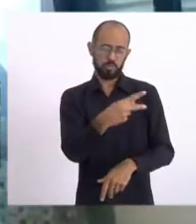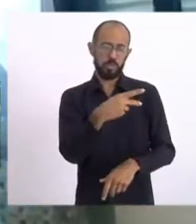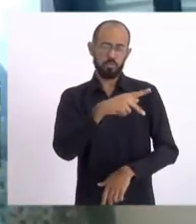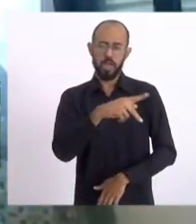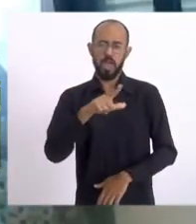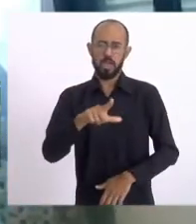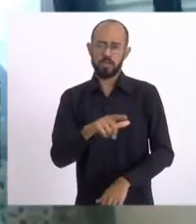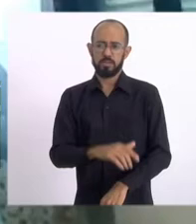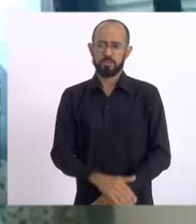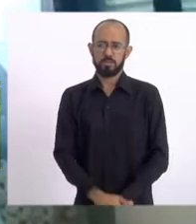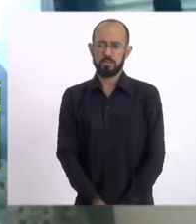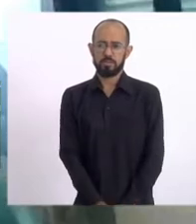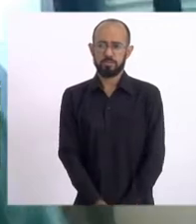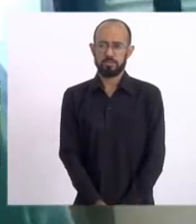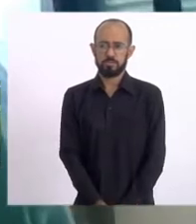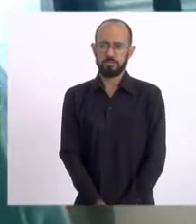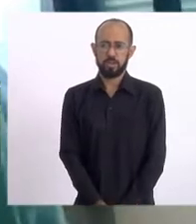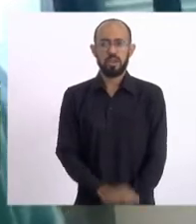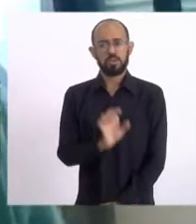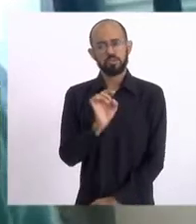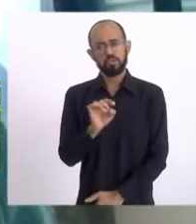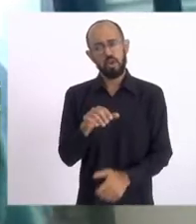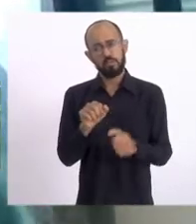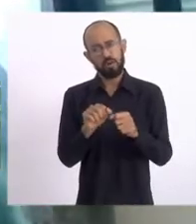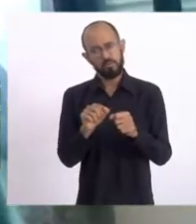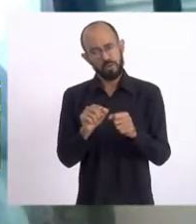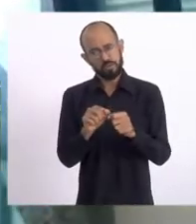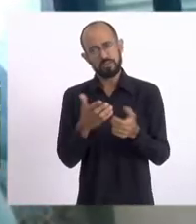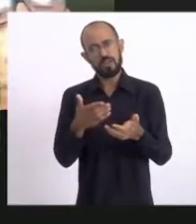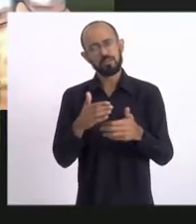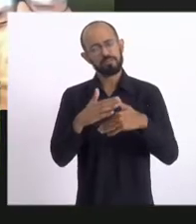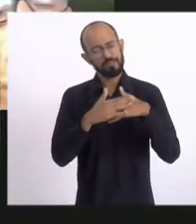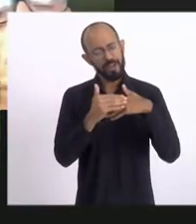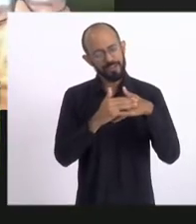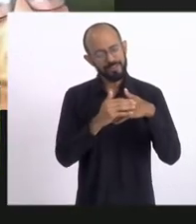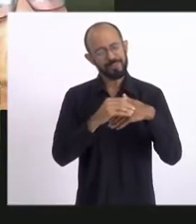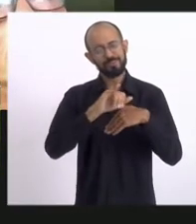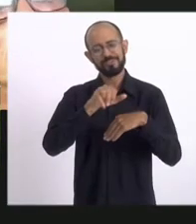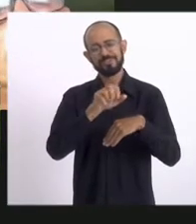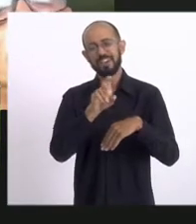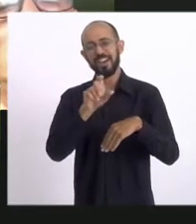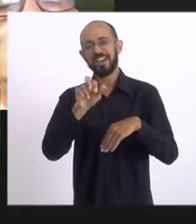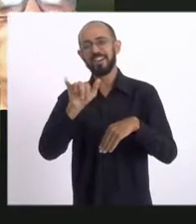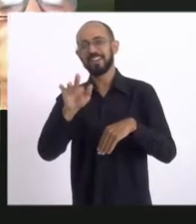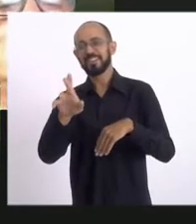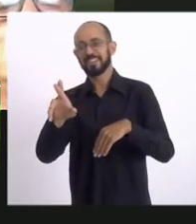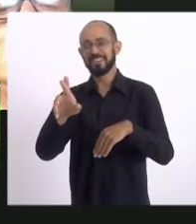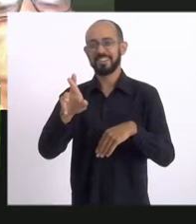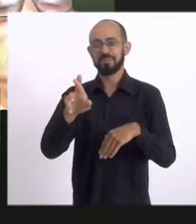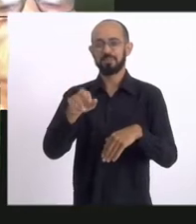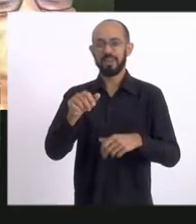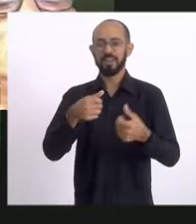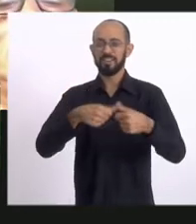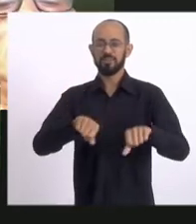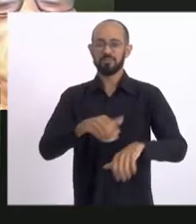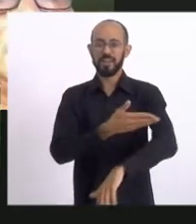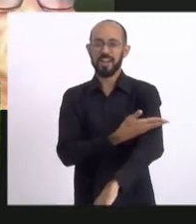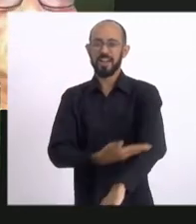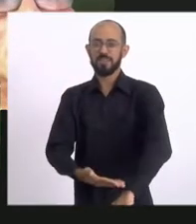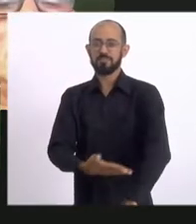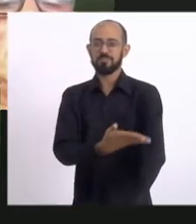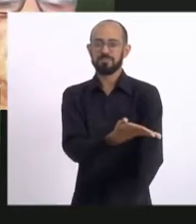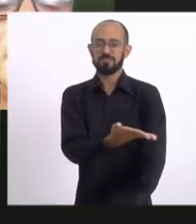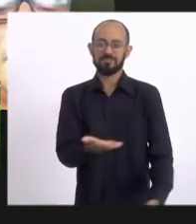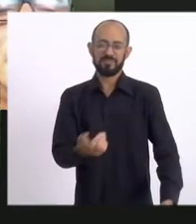ser. Só para fazer um agrado para o Jari. Ele não passar em branco aqui nesse momento.